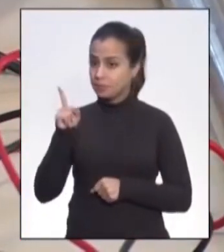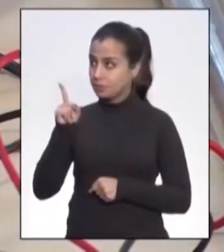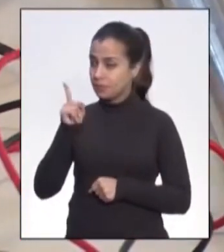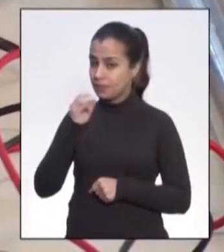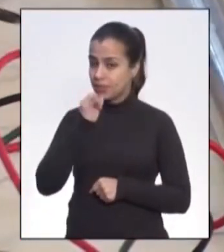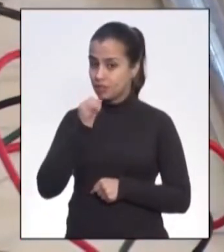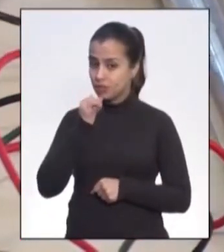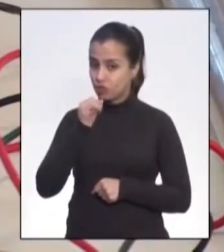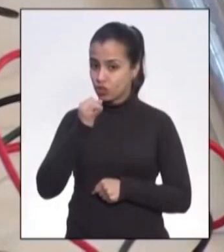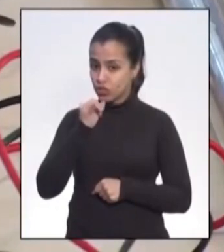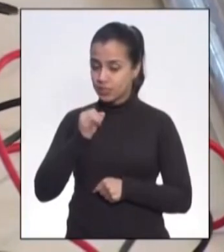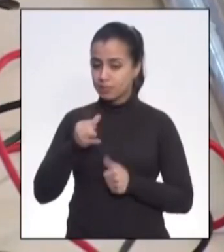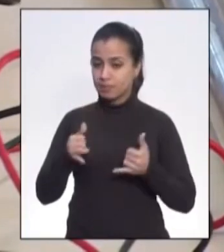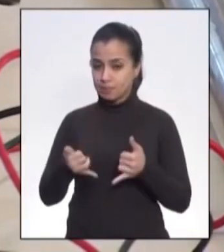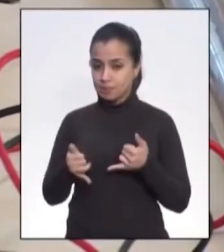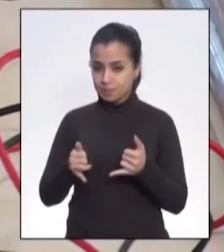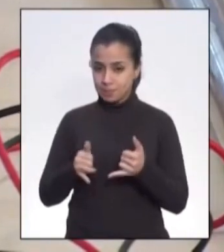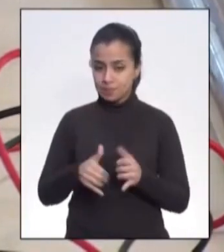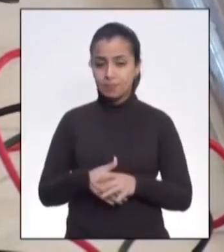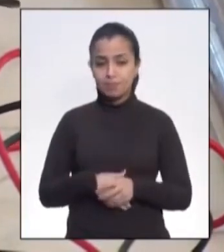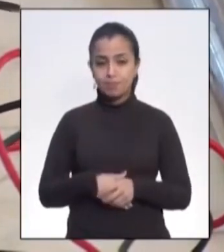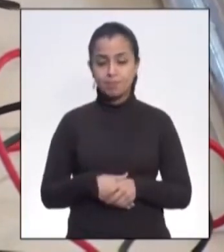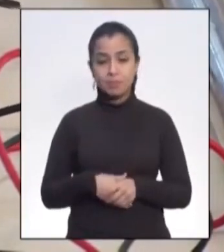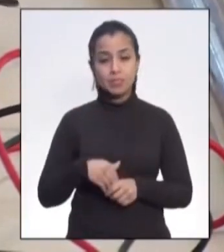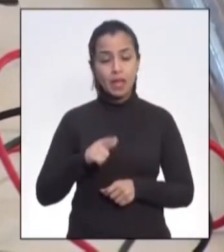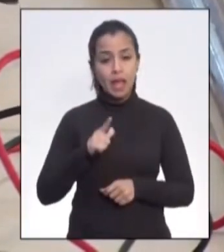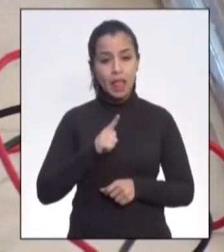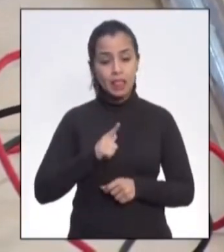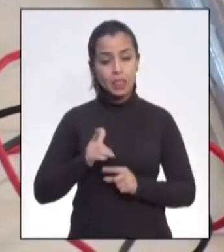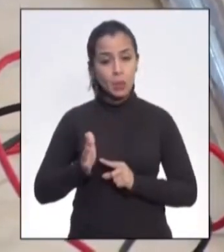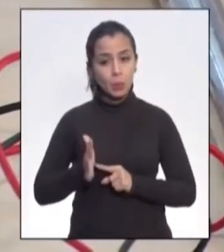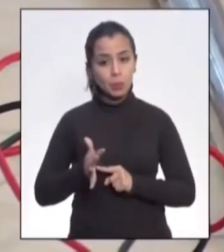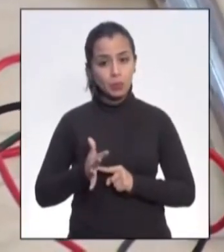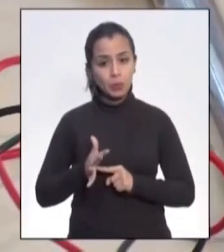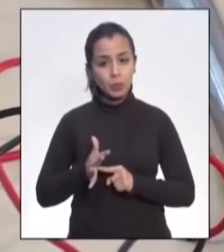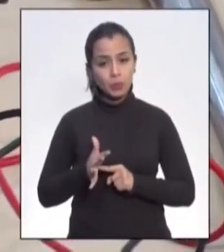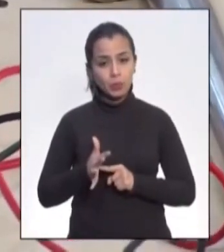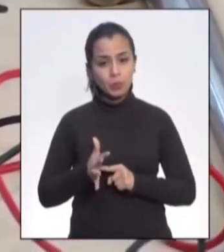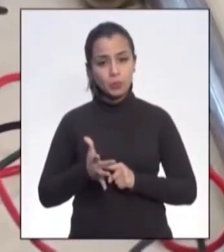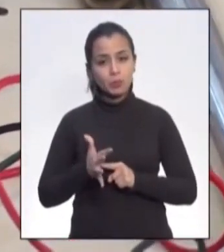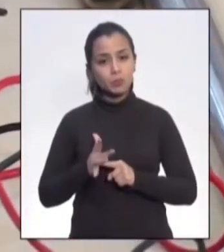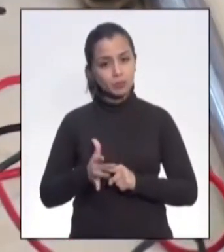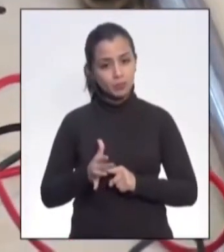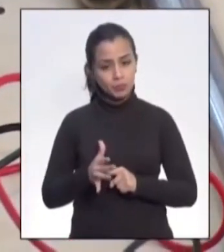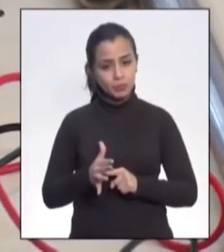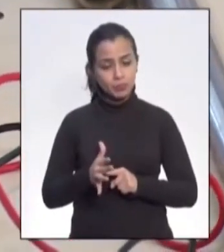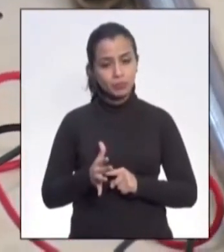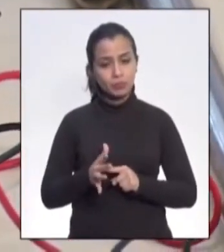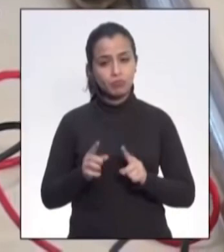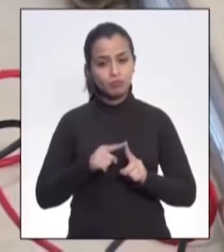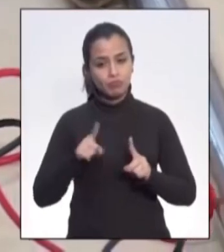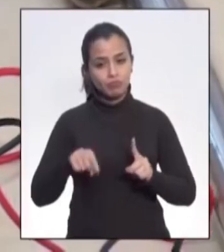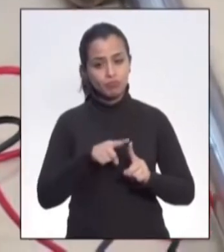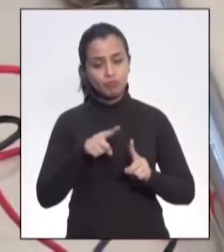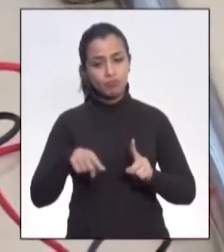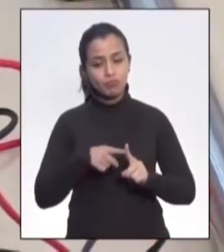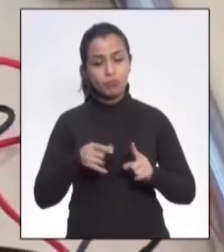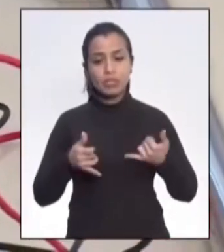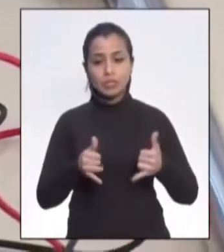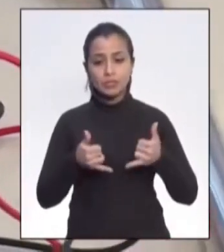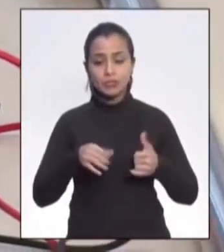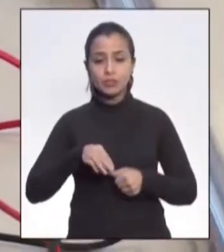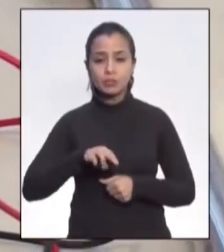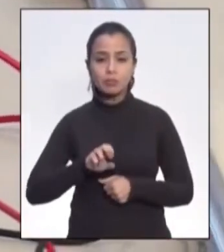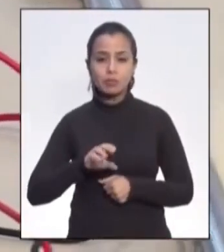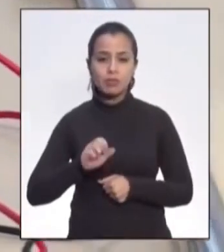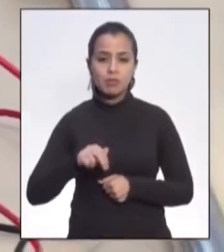né, corrente contínua, então aí ela no motorzinho, aqui ela foi transformada em energia mecânica. O multímetro,